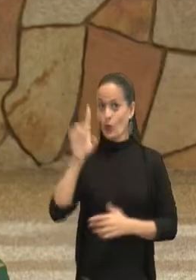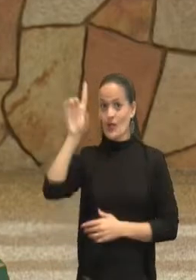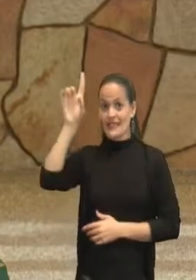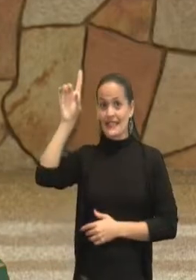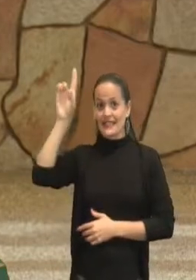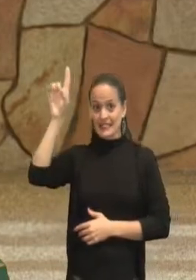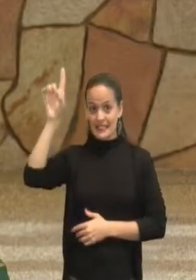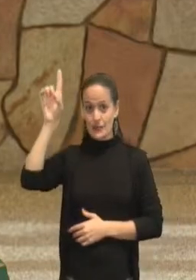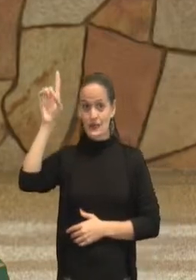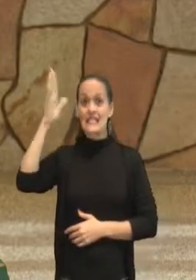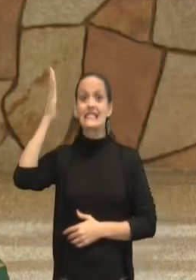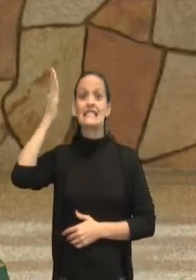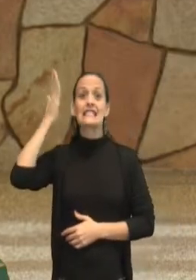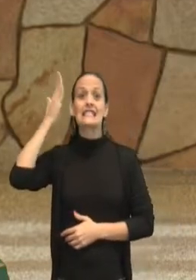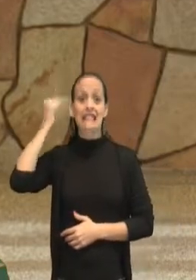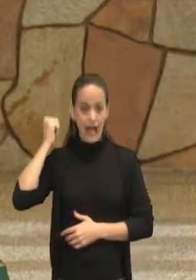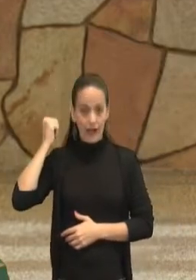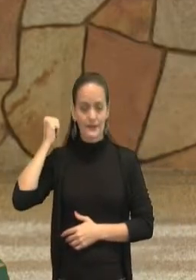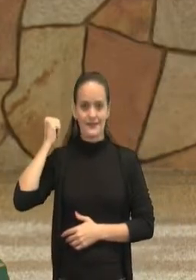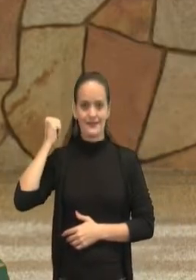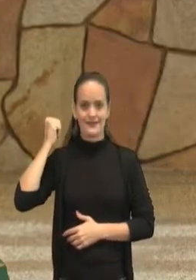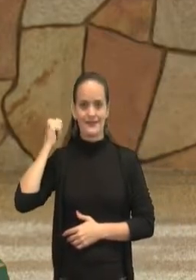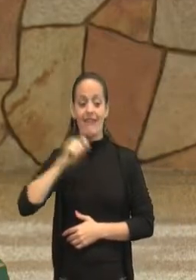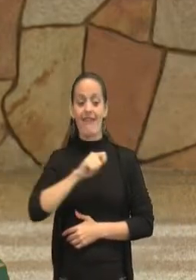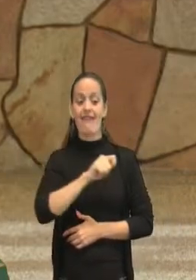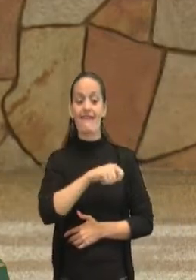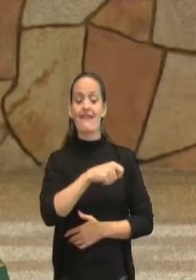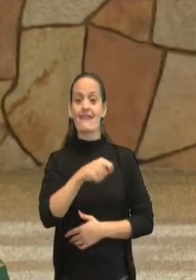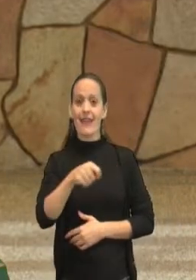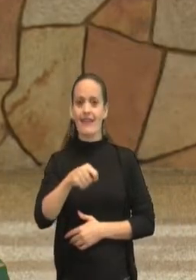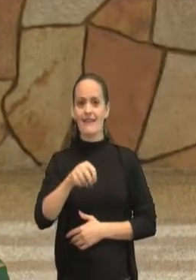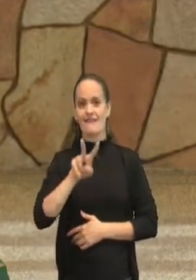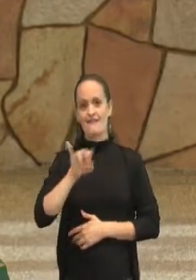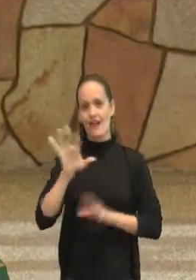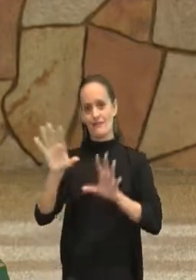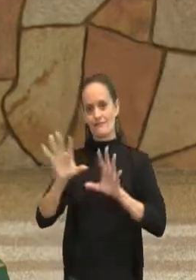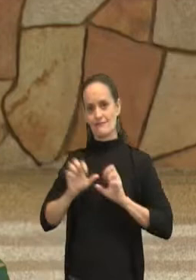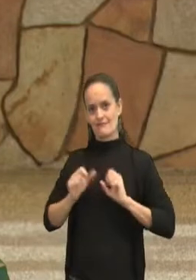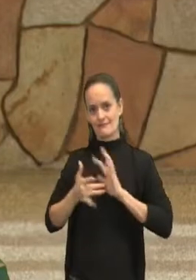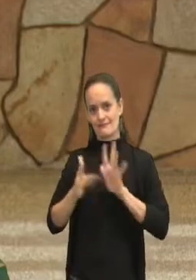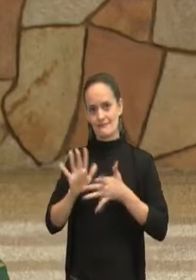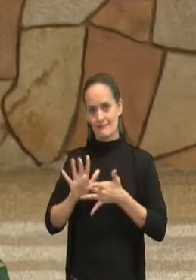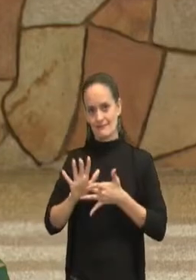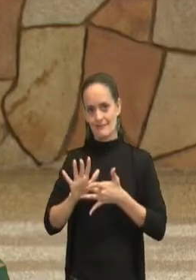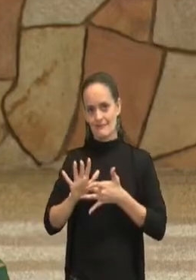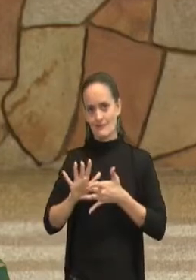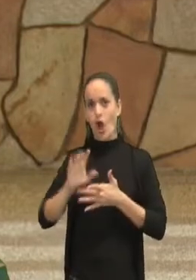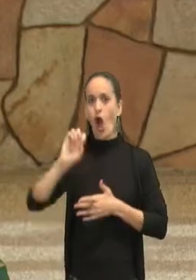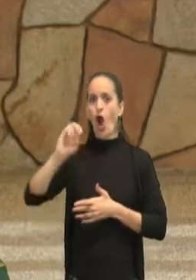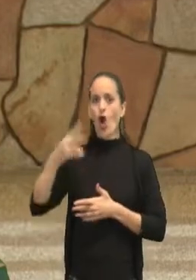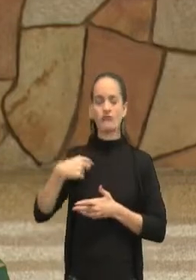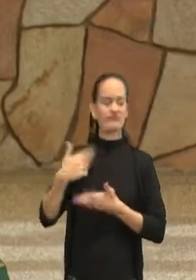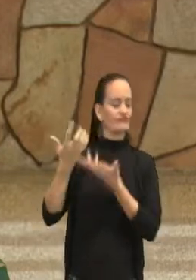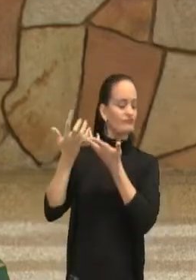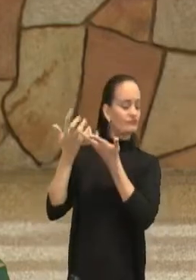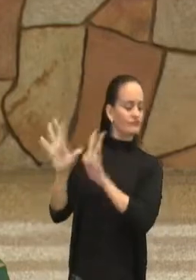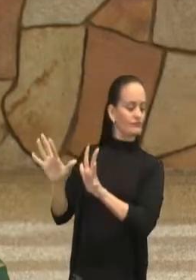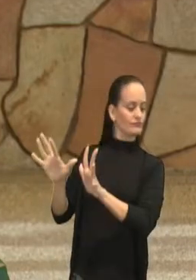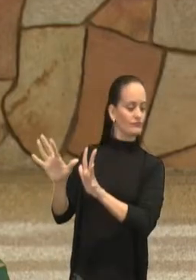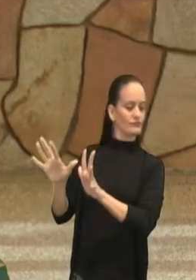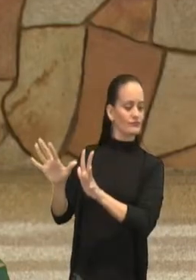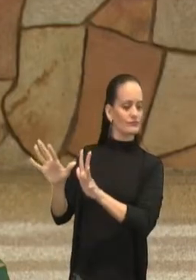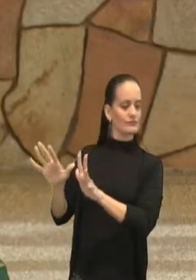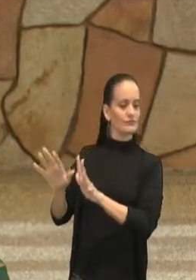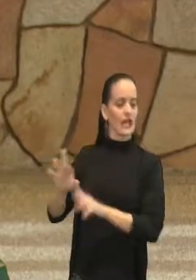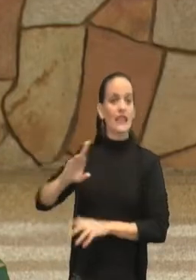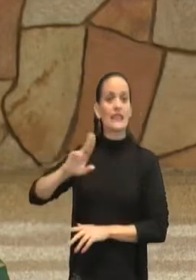saber os que aceitarão e os que rejeitarão, não significa que Ele determinou a nossa